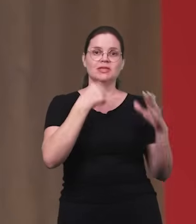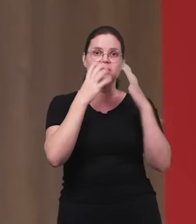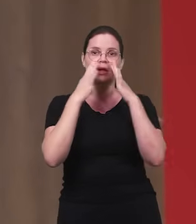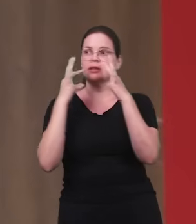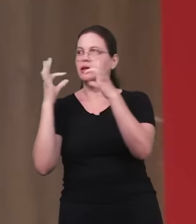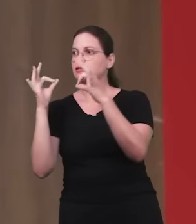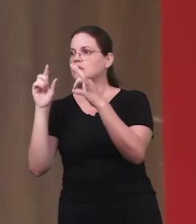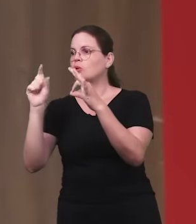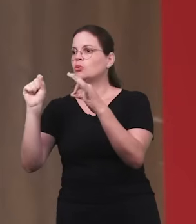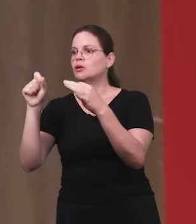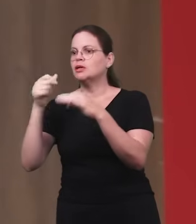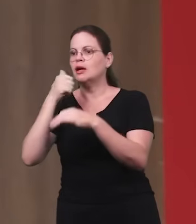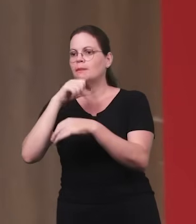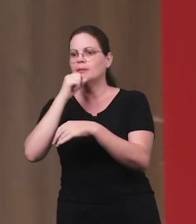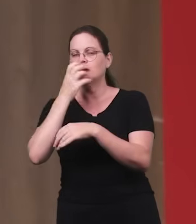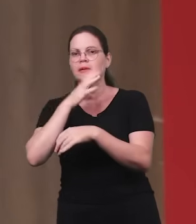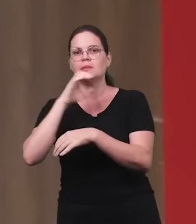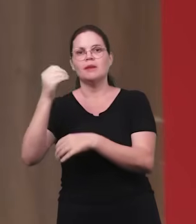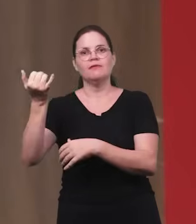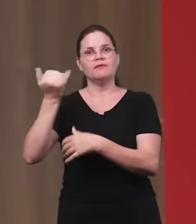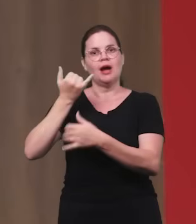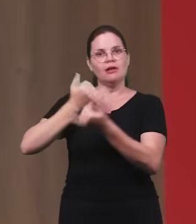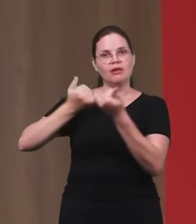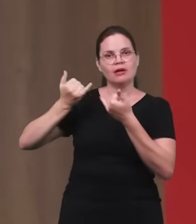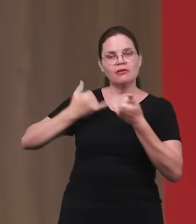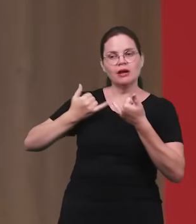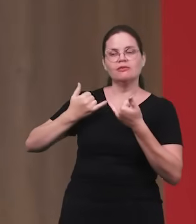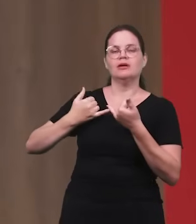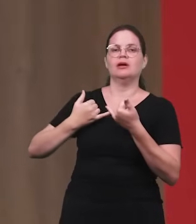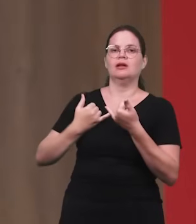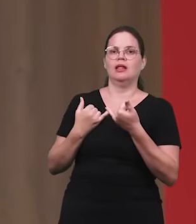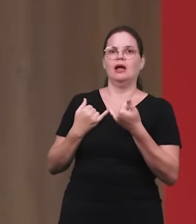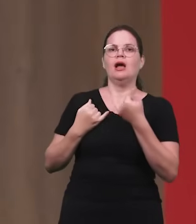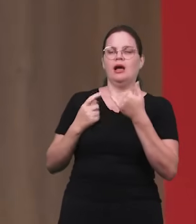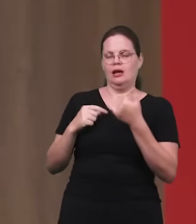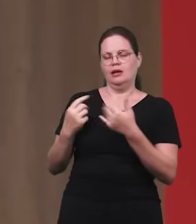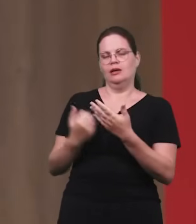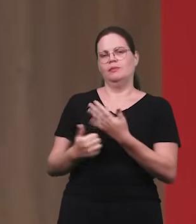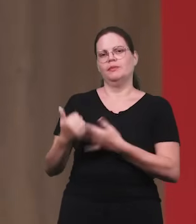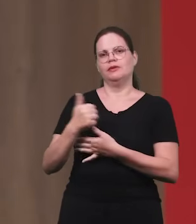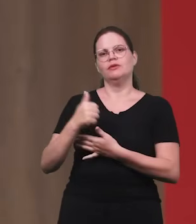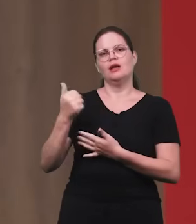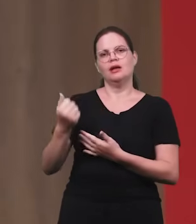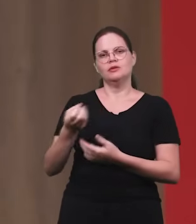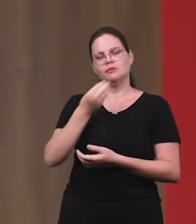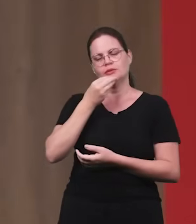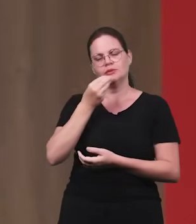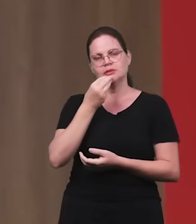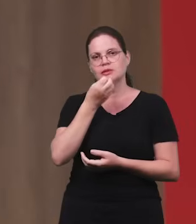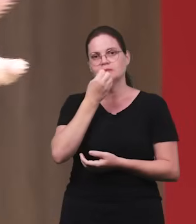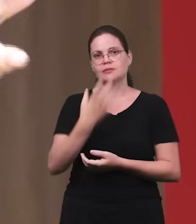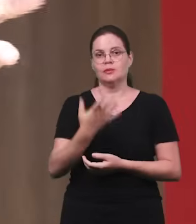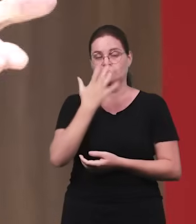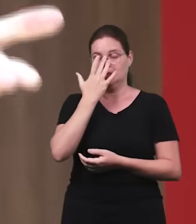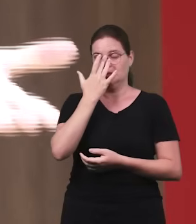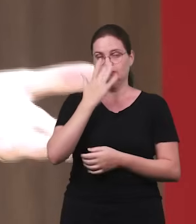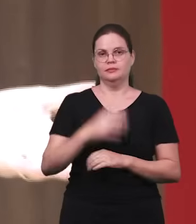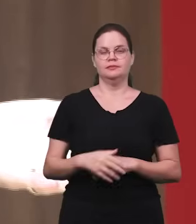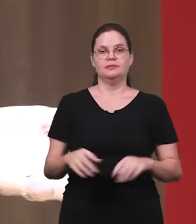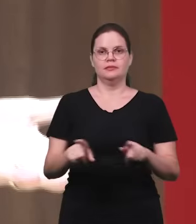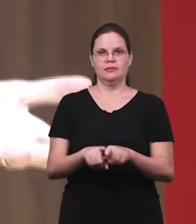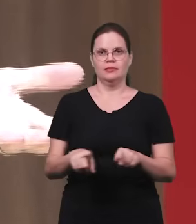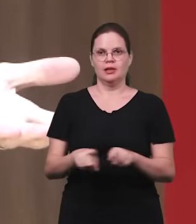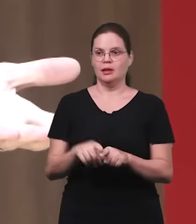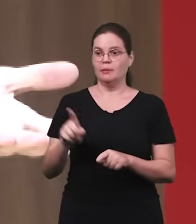mãe é um privilégio, ouvir os pais e os pais tomarem esse tempo para falar aos seus filhos. Porque nós comentamos